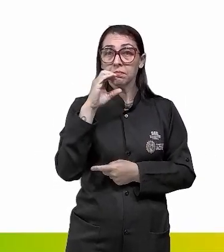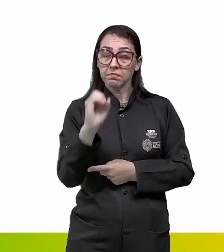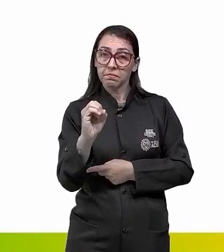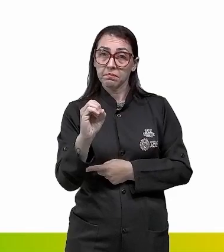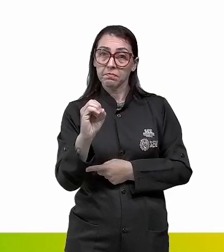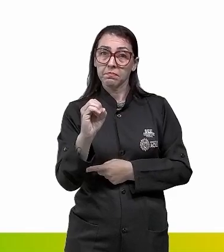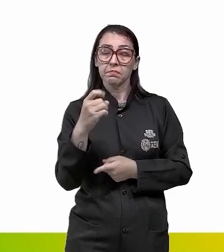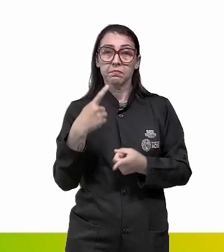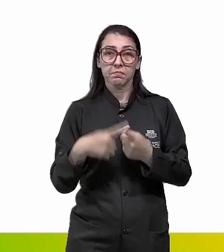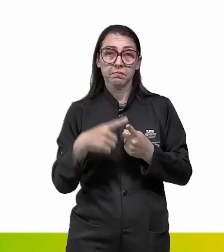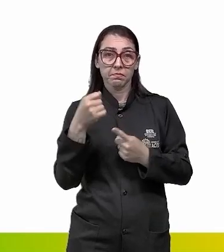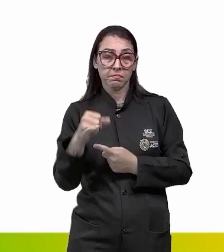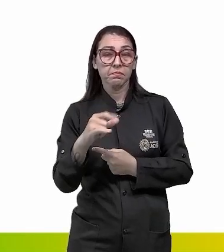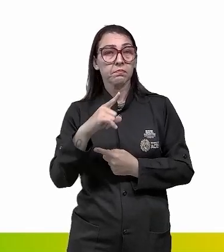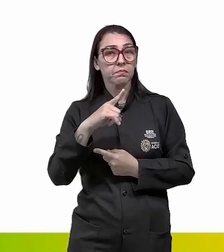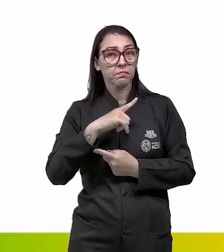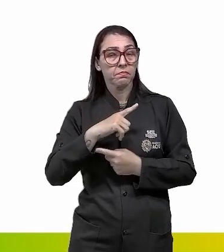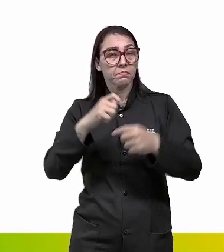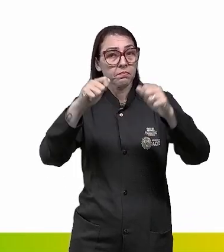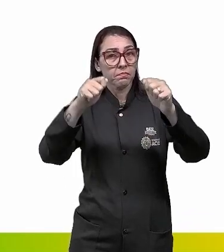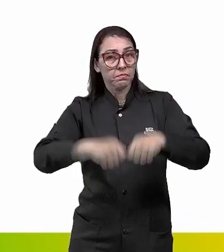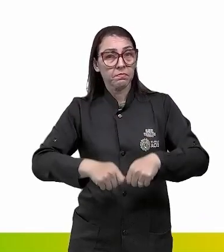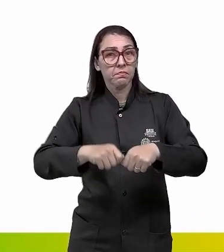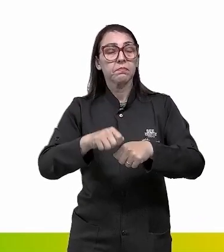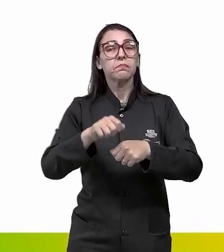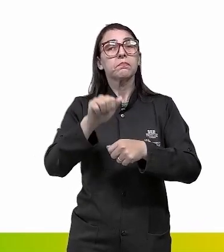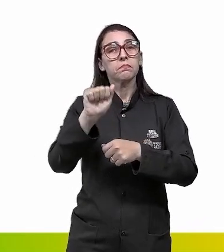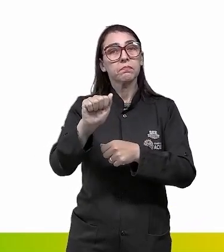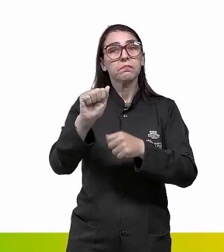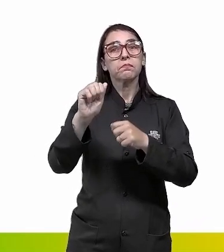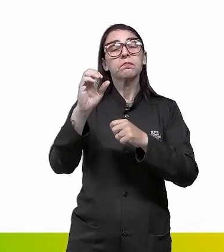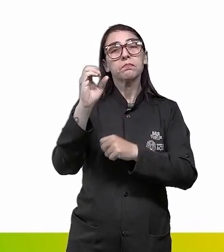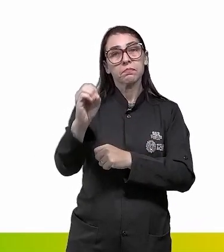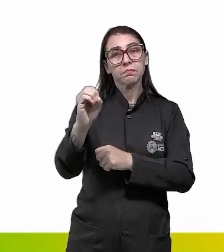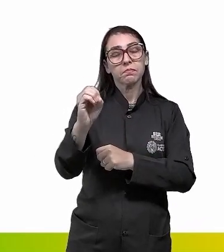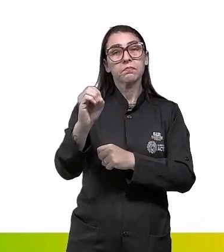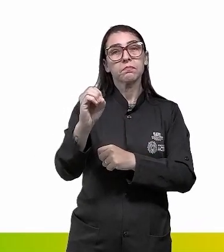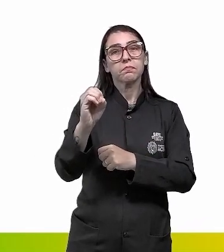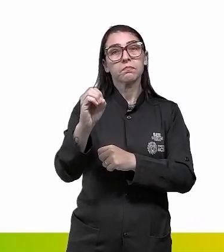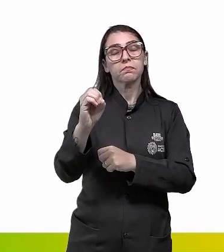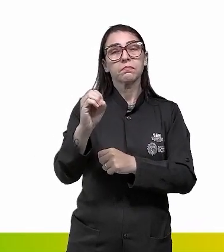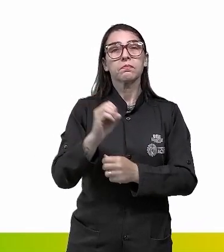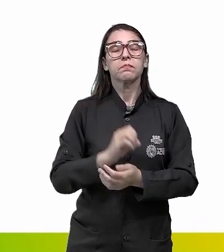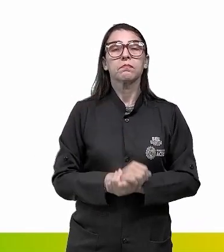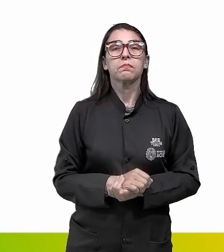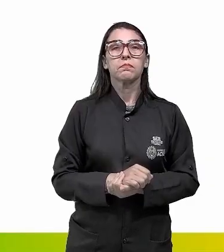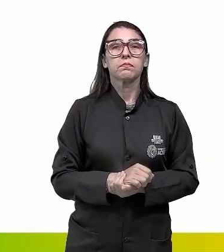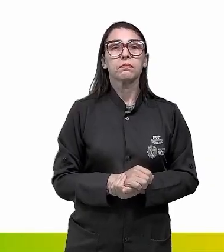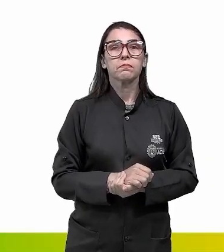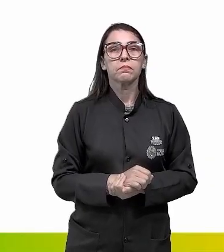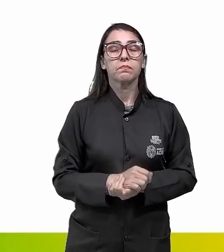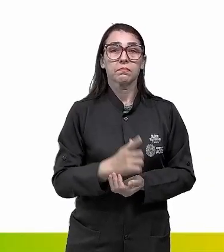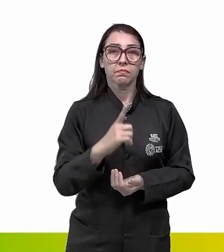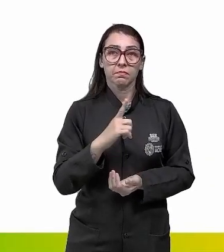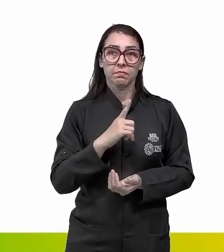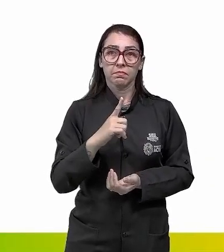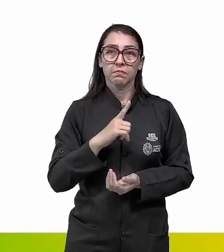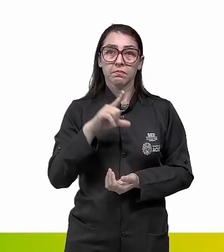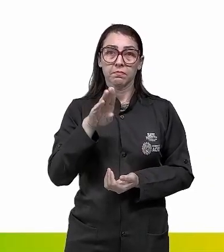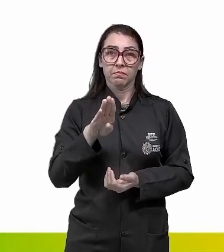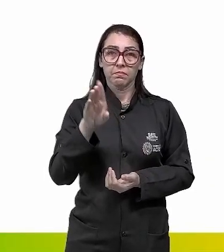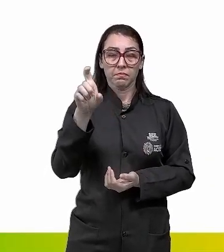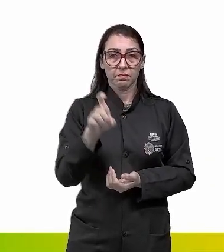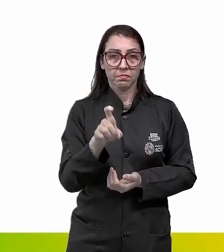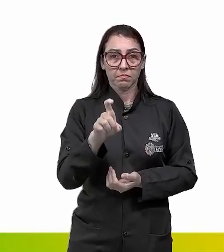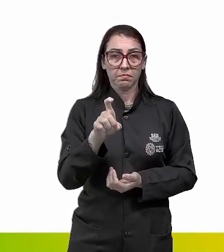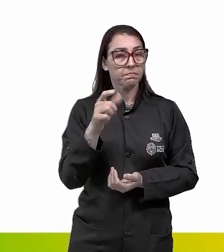se eu tiver a possibilidade do a ser 0 e eu apagar isso aqui em algum momento, então eu vou ter só bx,